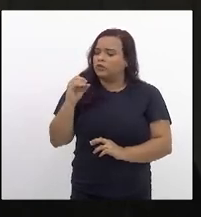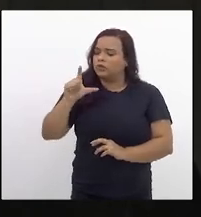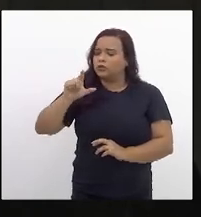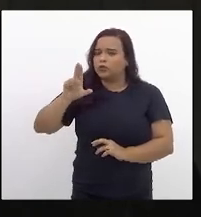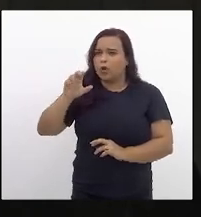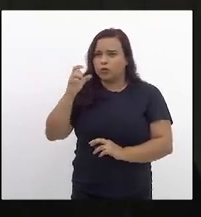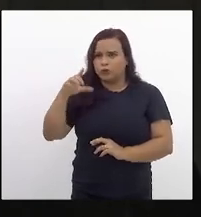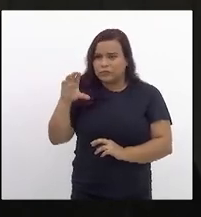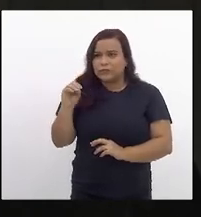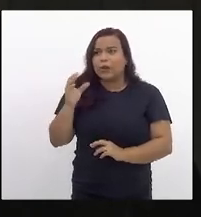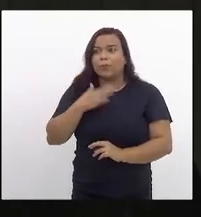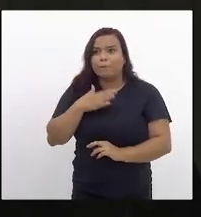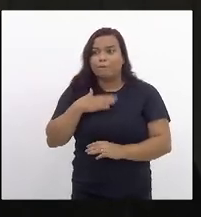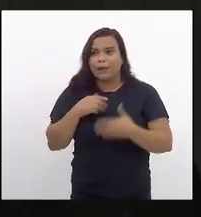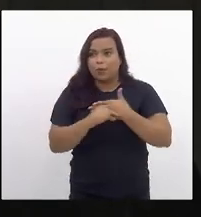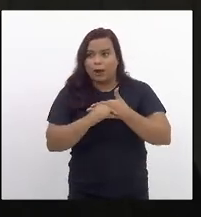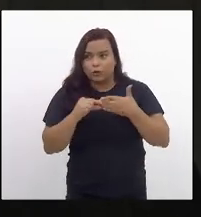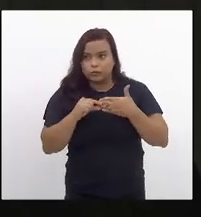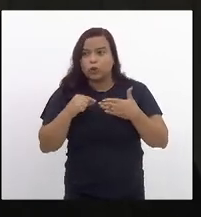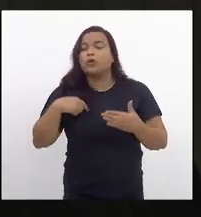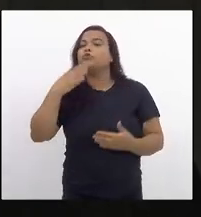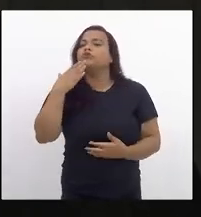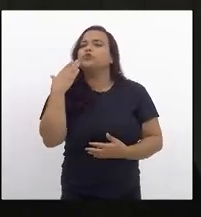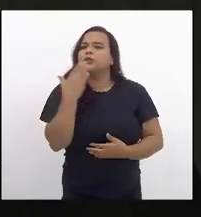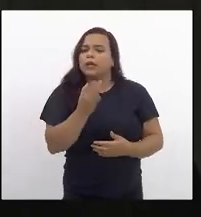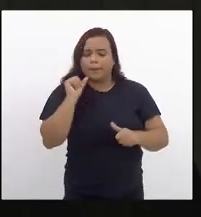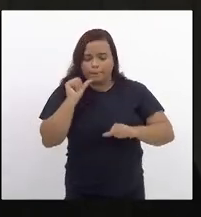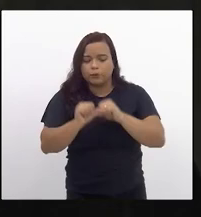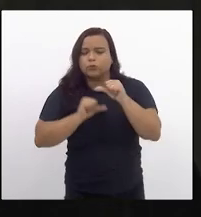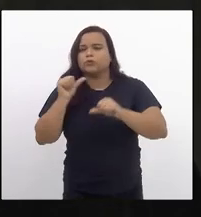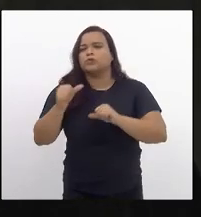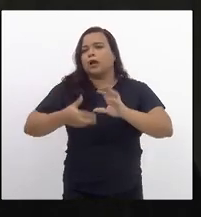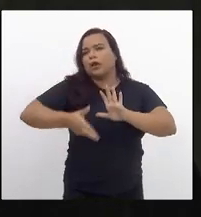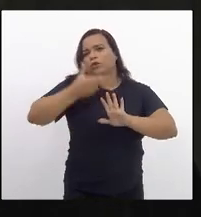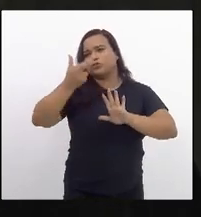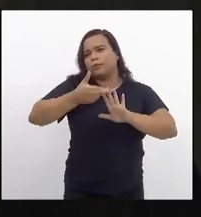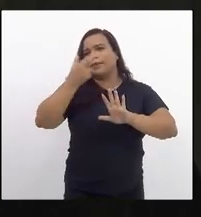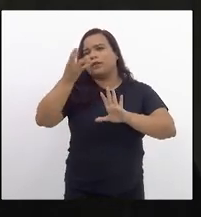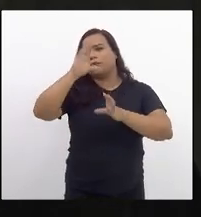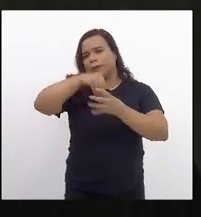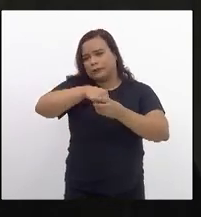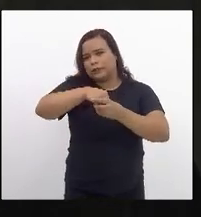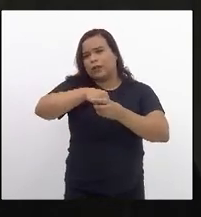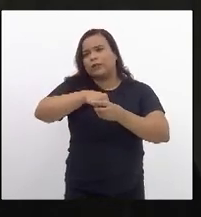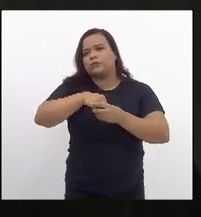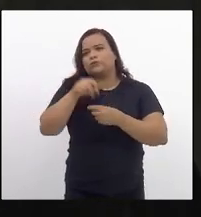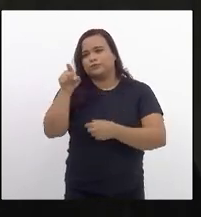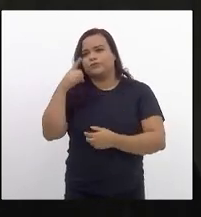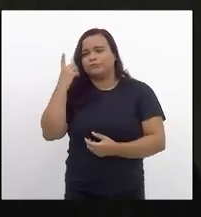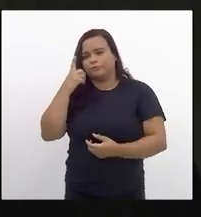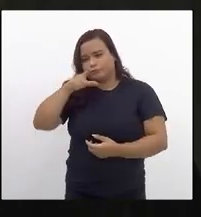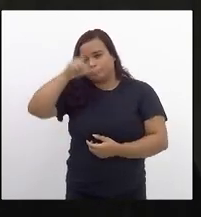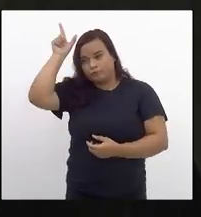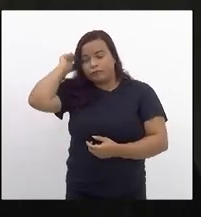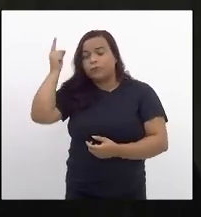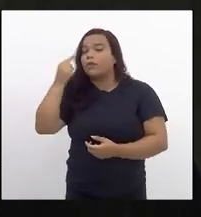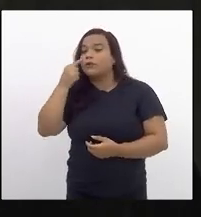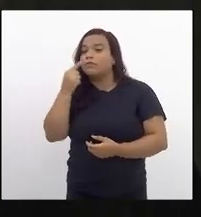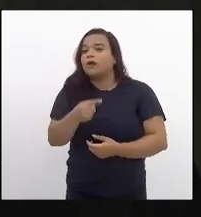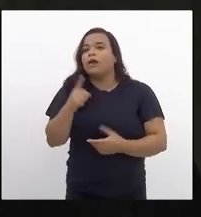que propõe a alteração no Regimento Interno a Deputado Luiz Paulo incluindo como